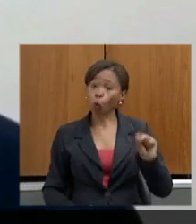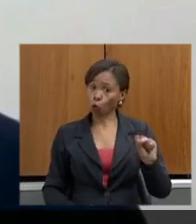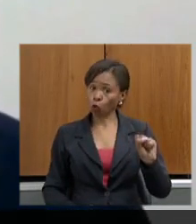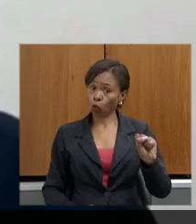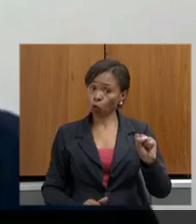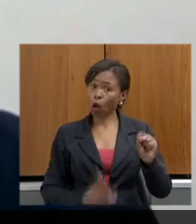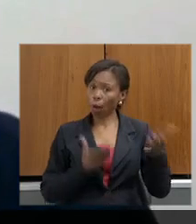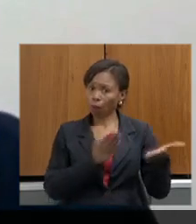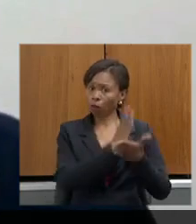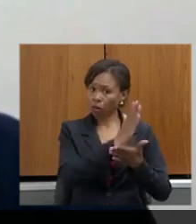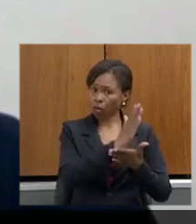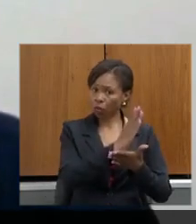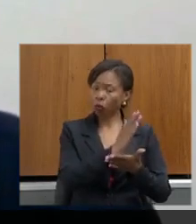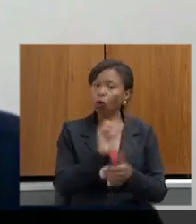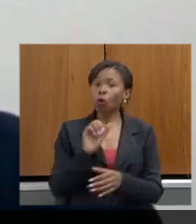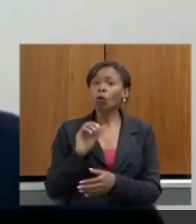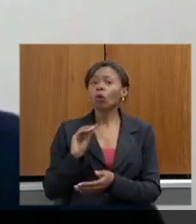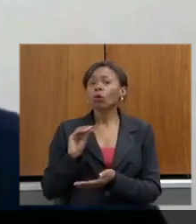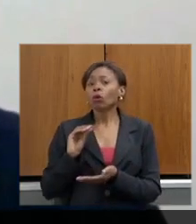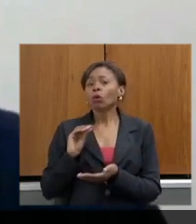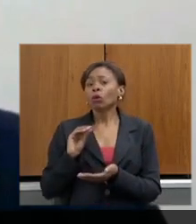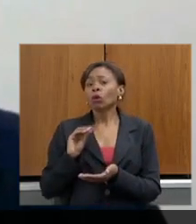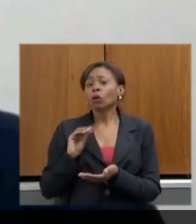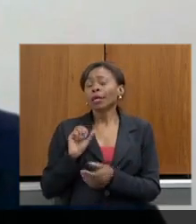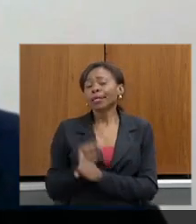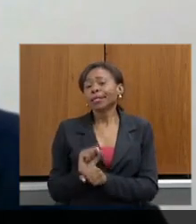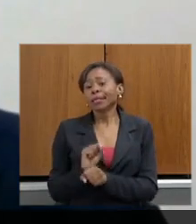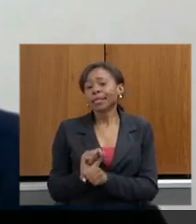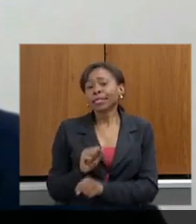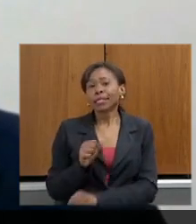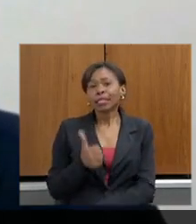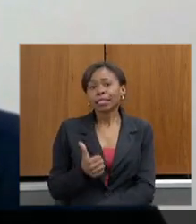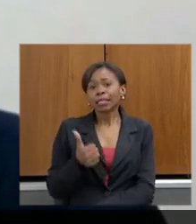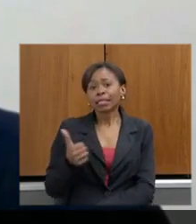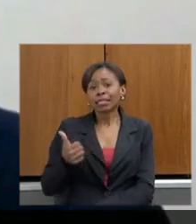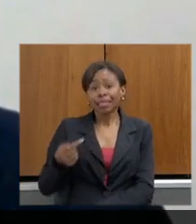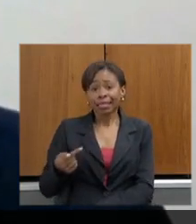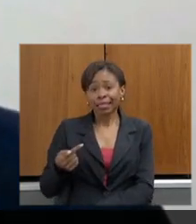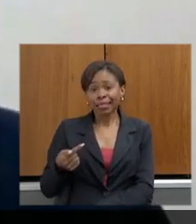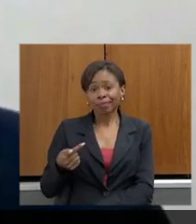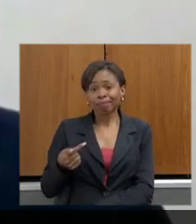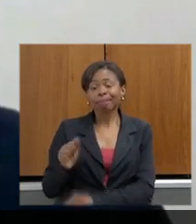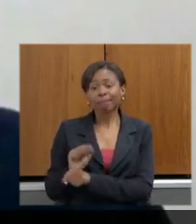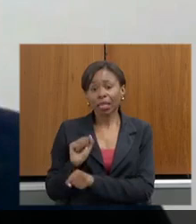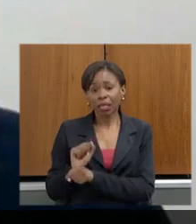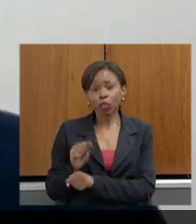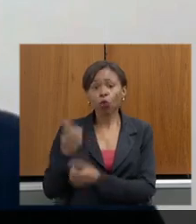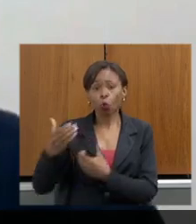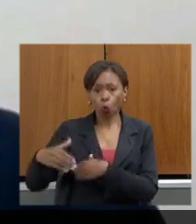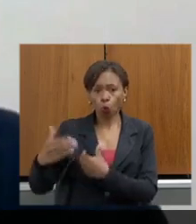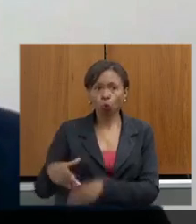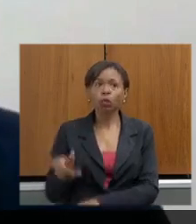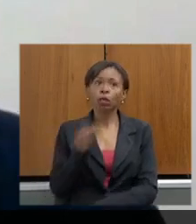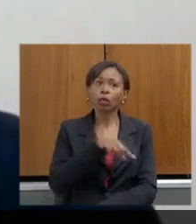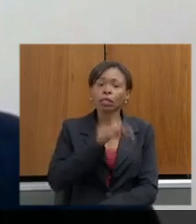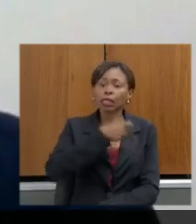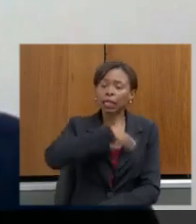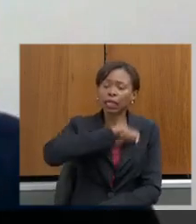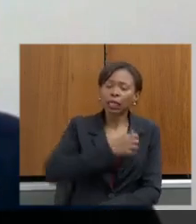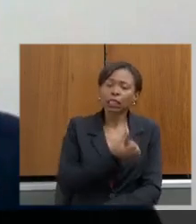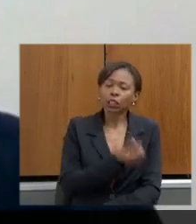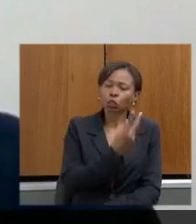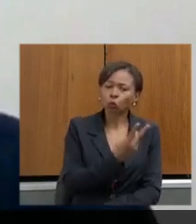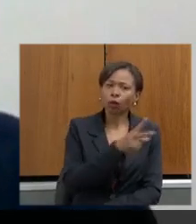sobra isso 117 excedentes do concurso deferido o Telecatch 62 vagas